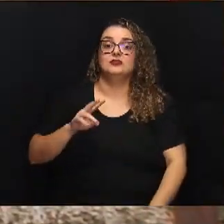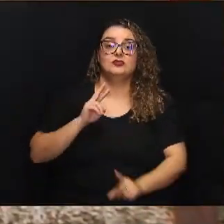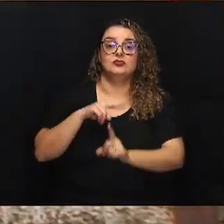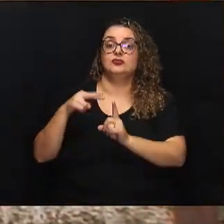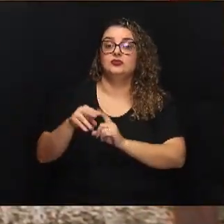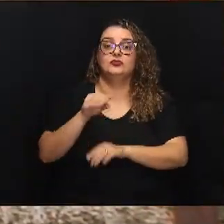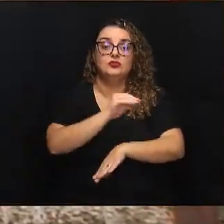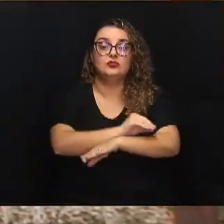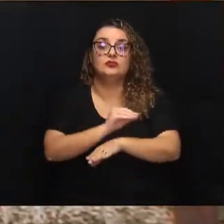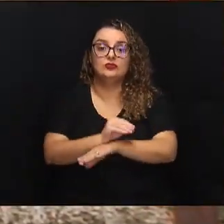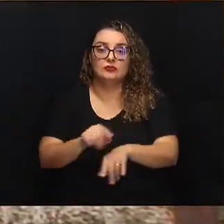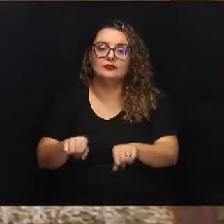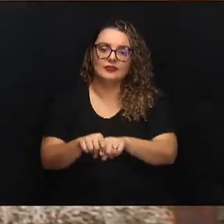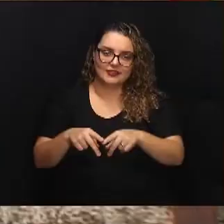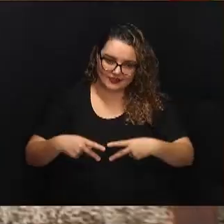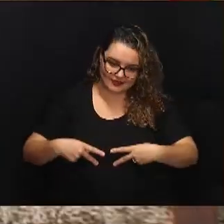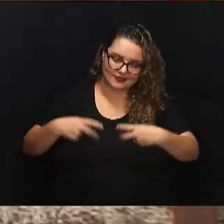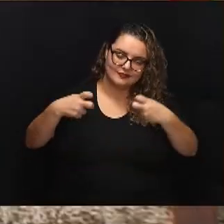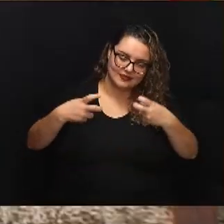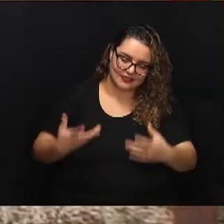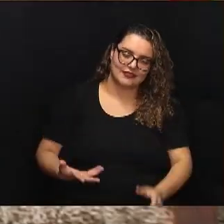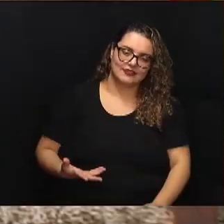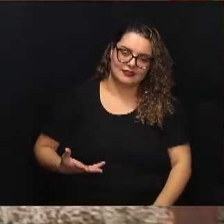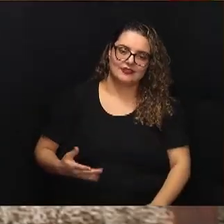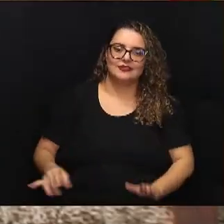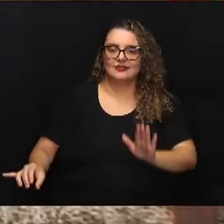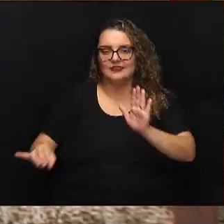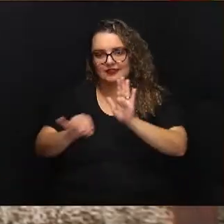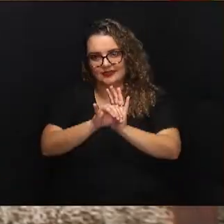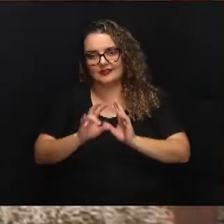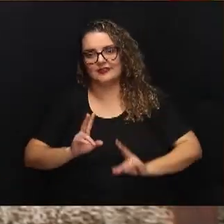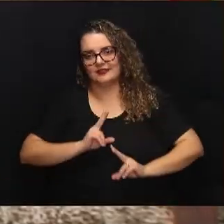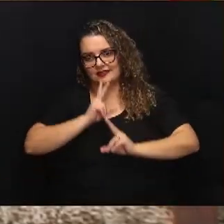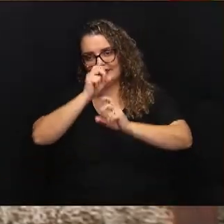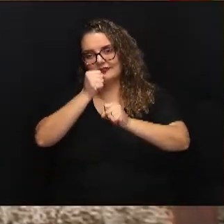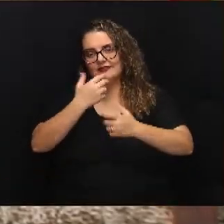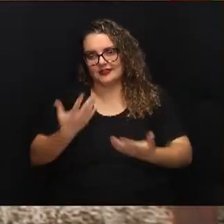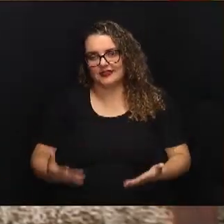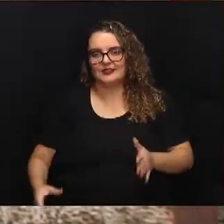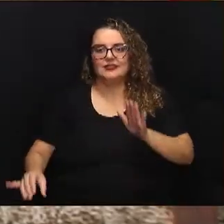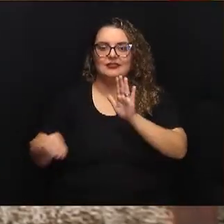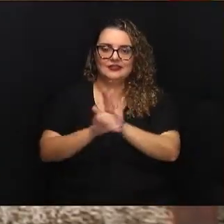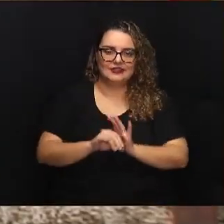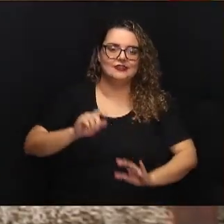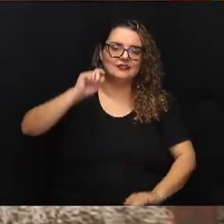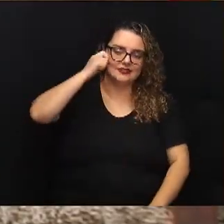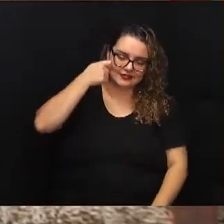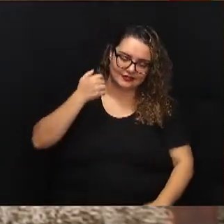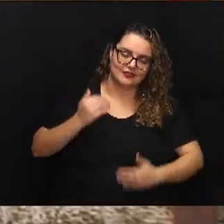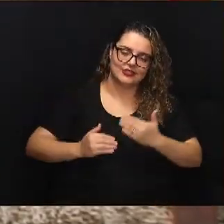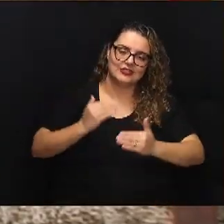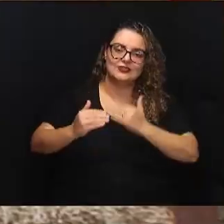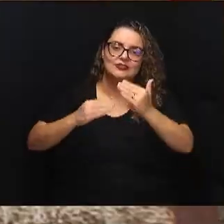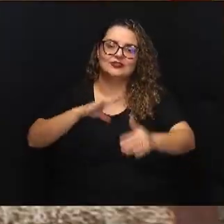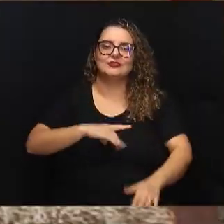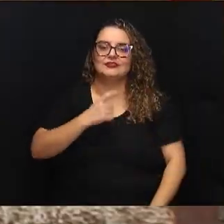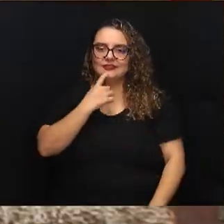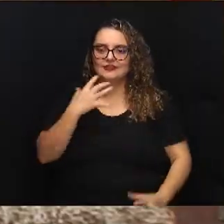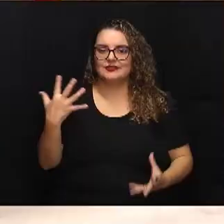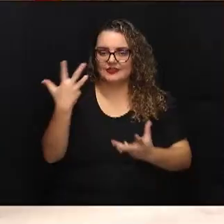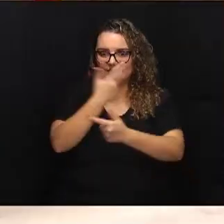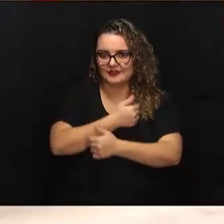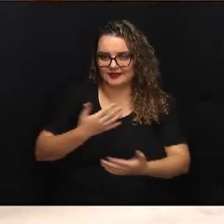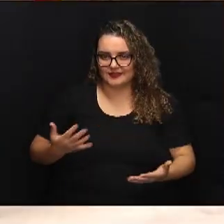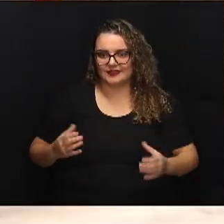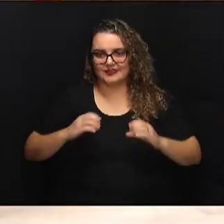do cuidado, mas do reconhecimento e da identidade e fortalecimento dessa identidade negra que construiu essa cidade tão maravilhosa que a gente